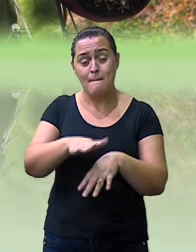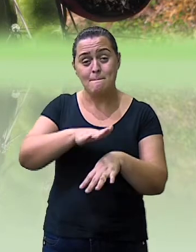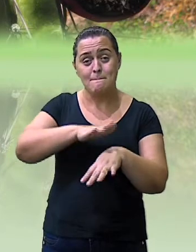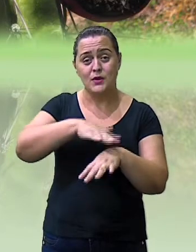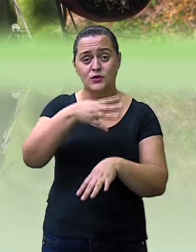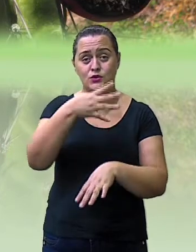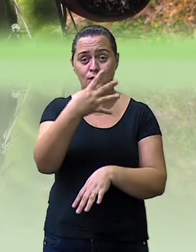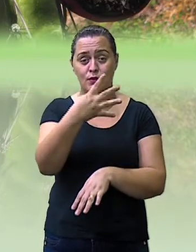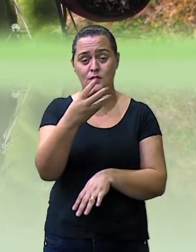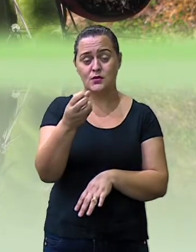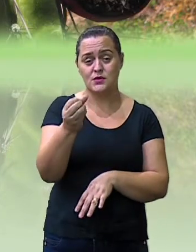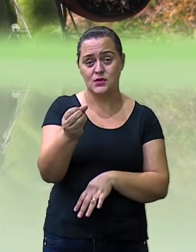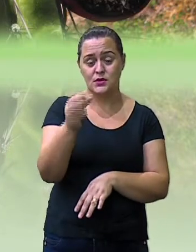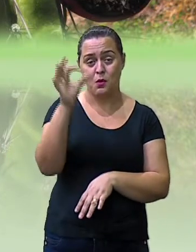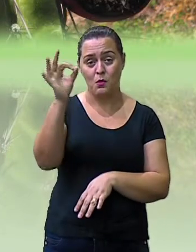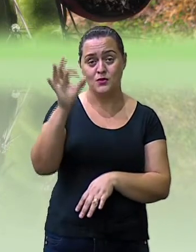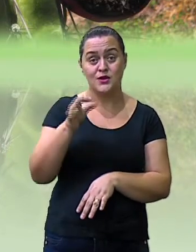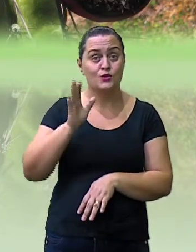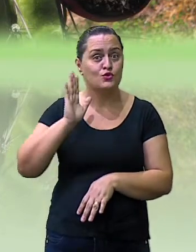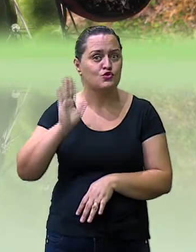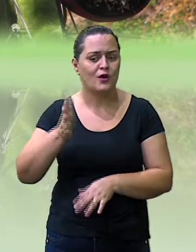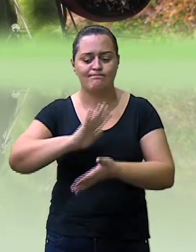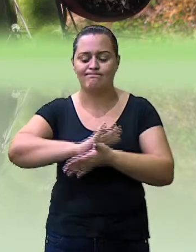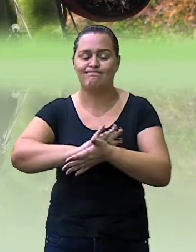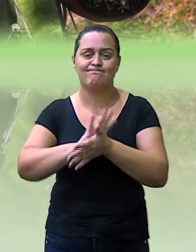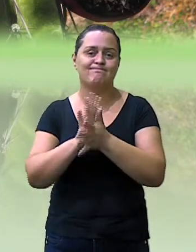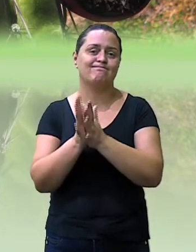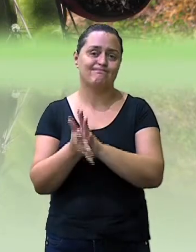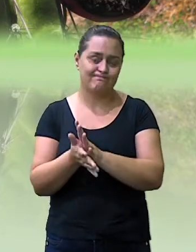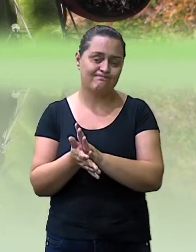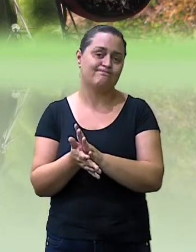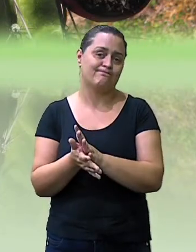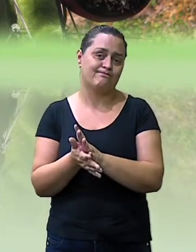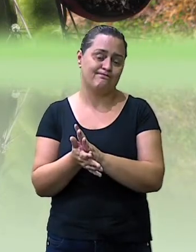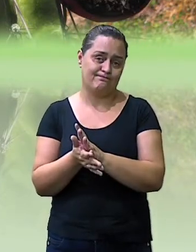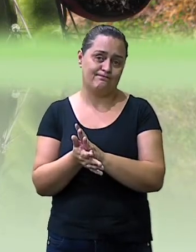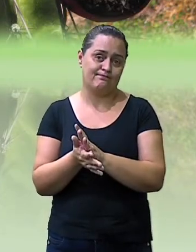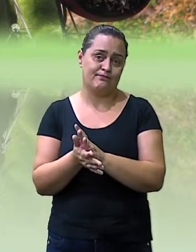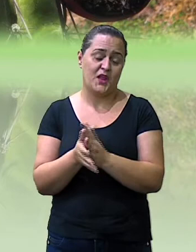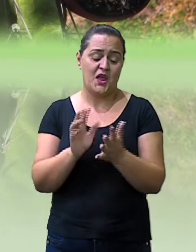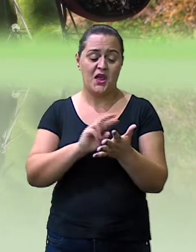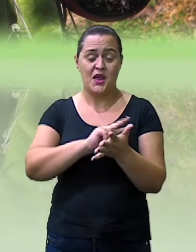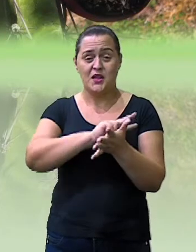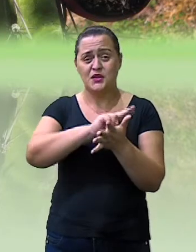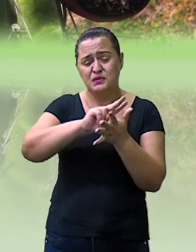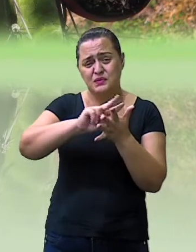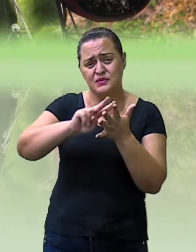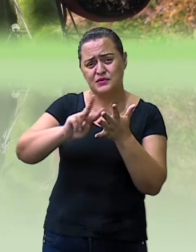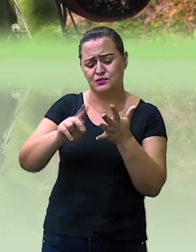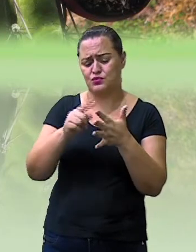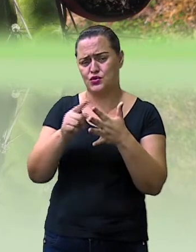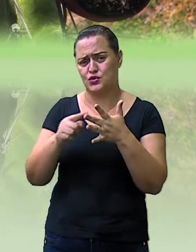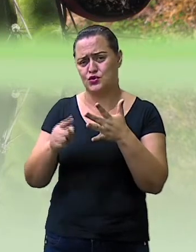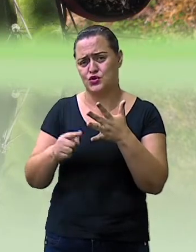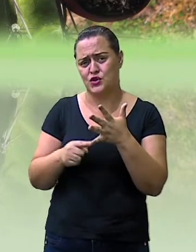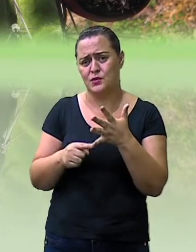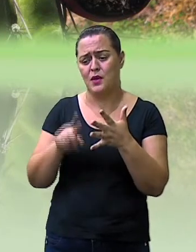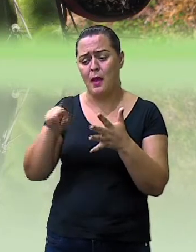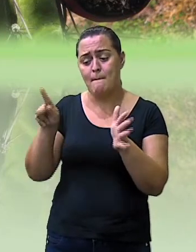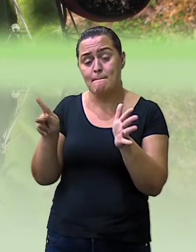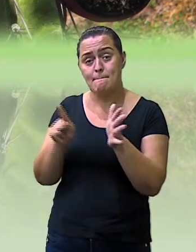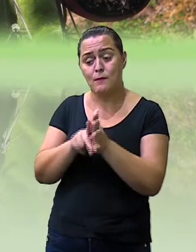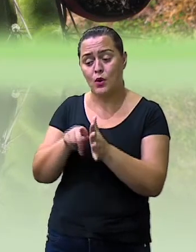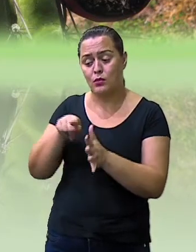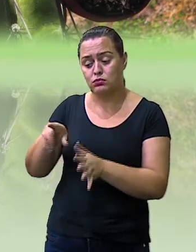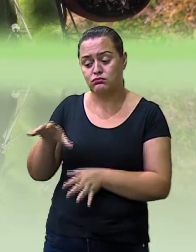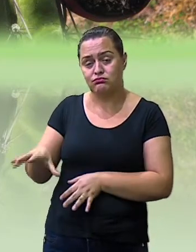vale ressaltar que muitas espécies são endêmicas. O que é mesmo endêmico? Endêmico não é mesmo